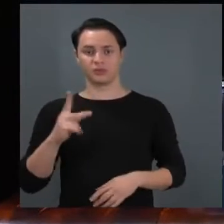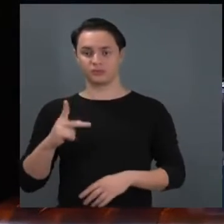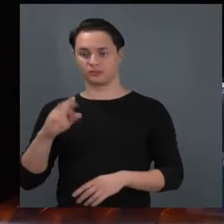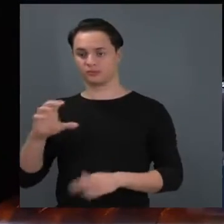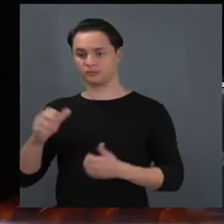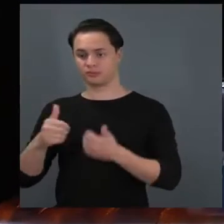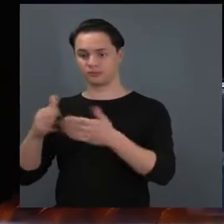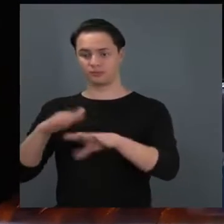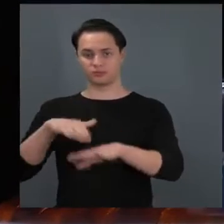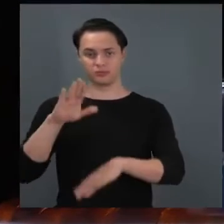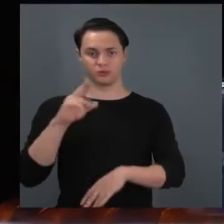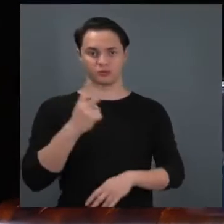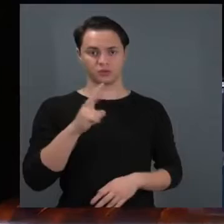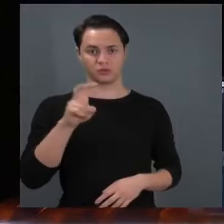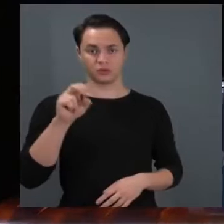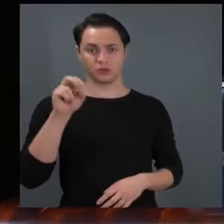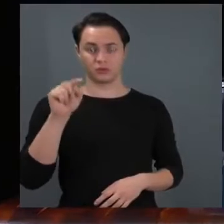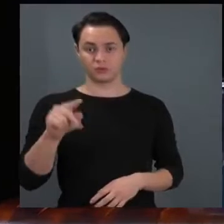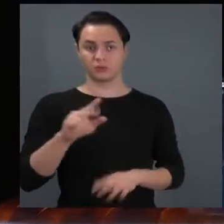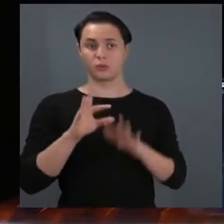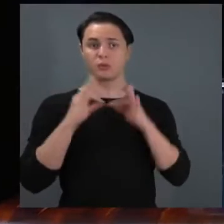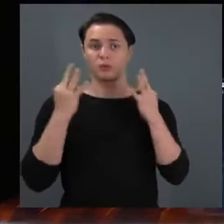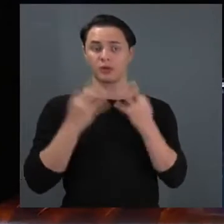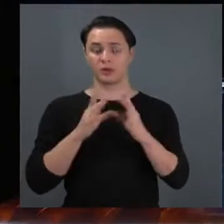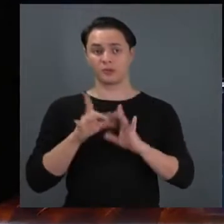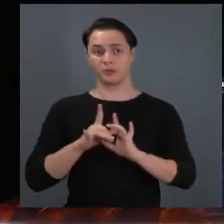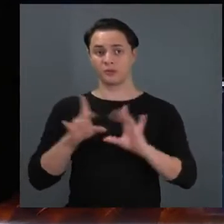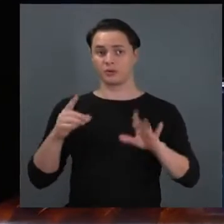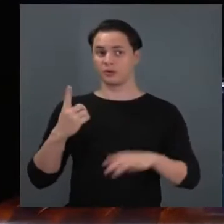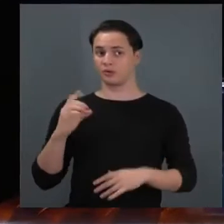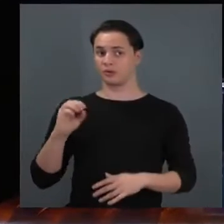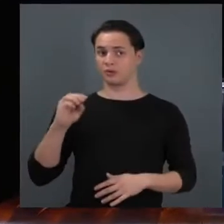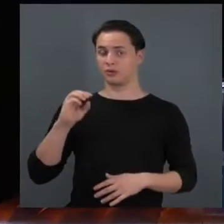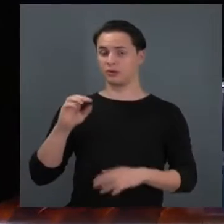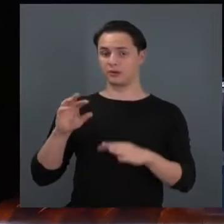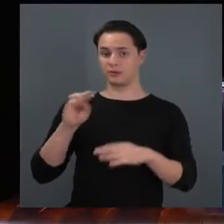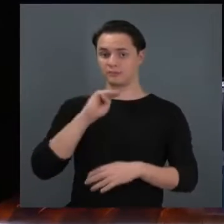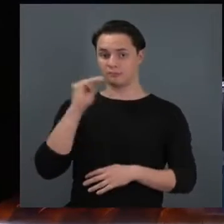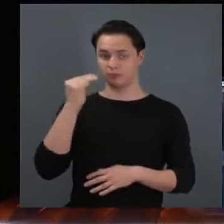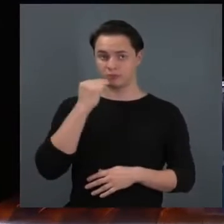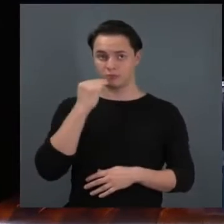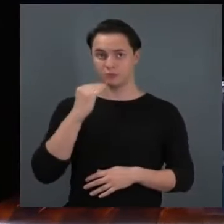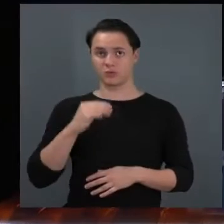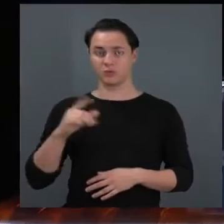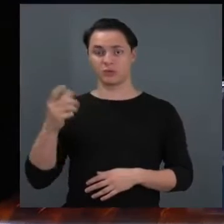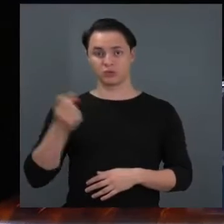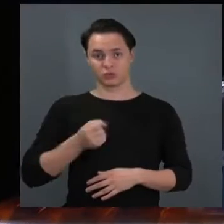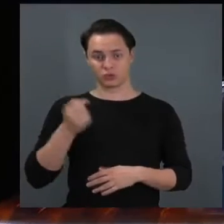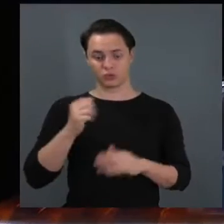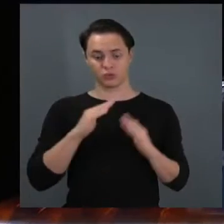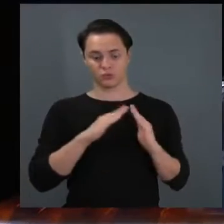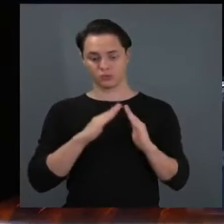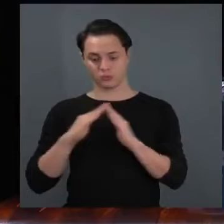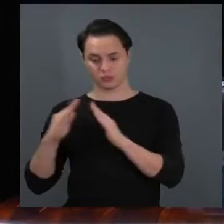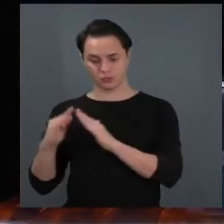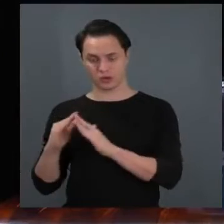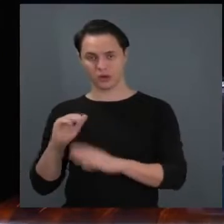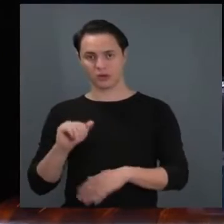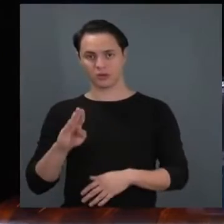de 250 mil famílias. Liberação de 10 milhões para o auxílio de abrigamento, assim